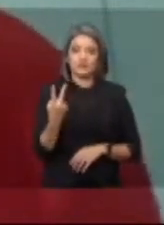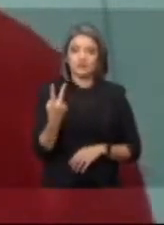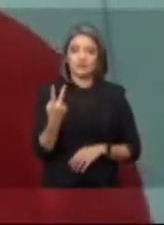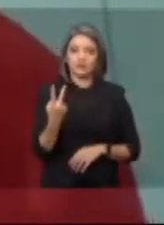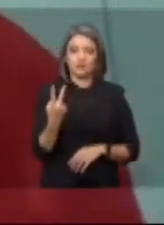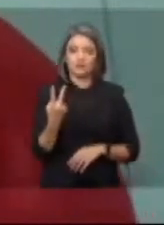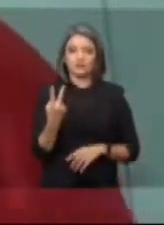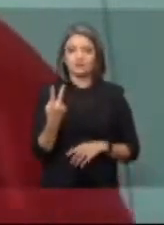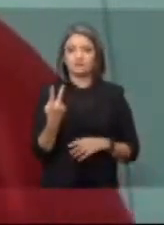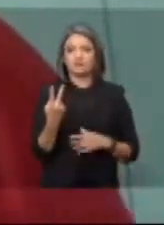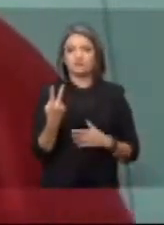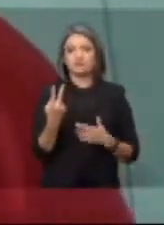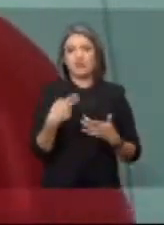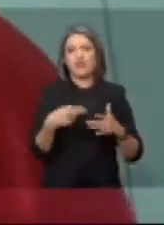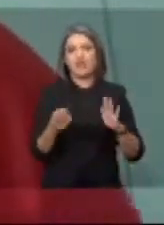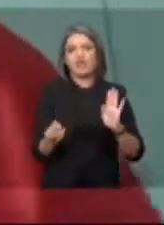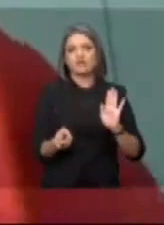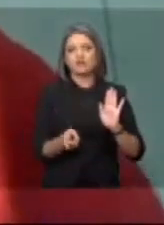32%